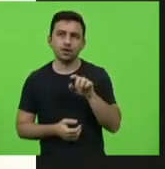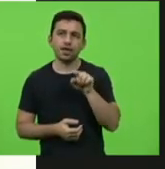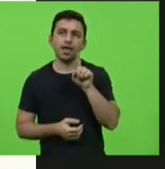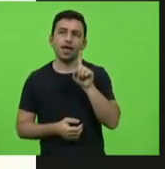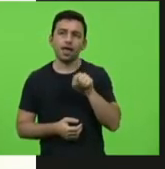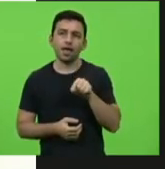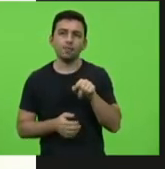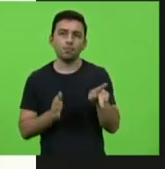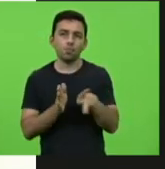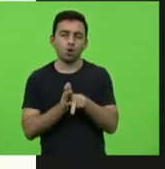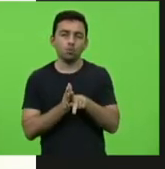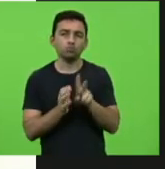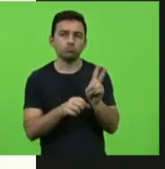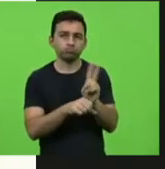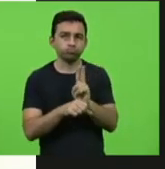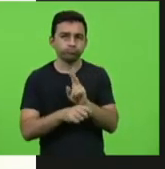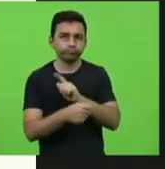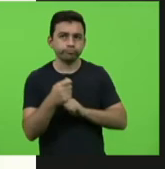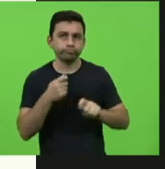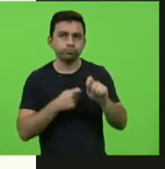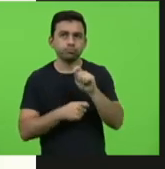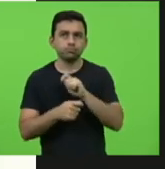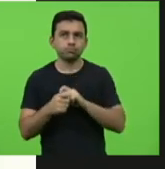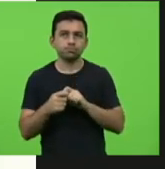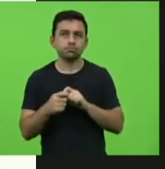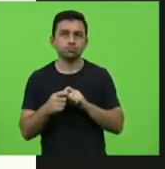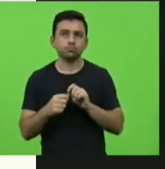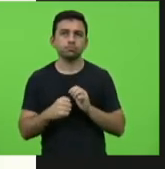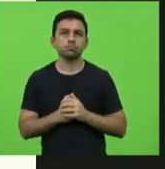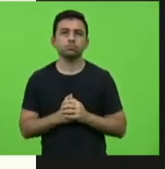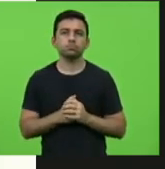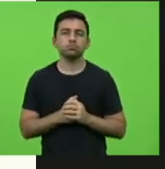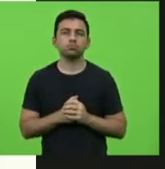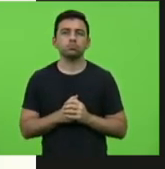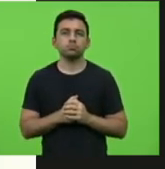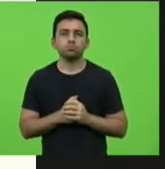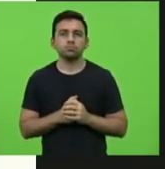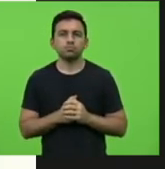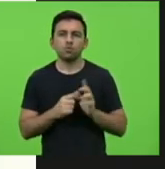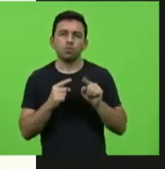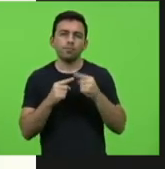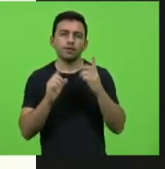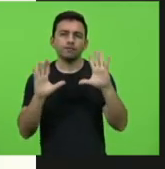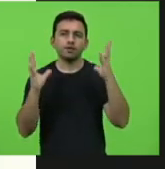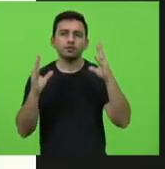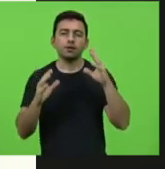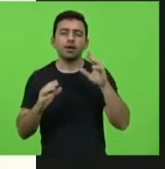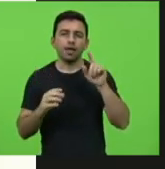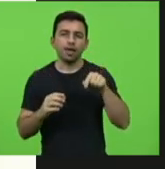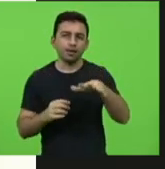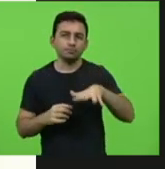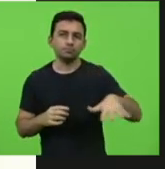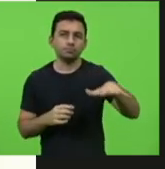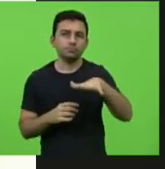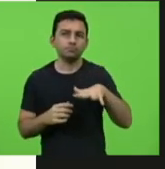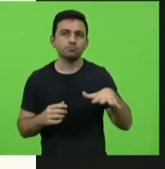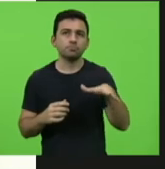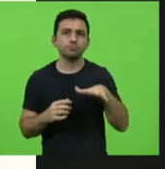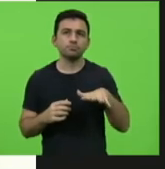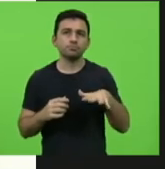centro de perigo, centro de eventos não, não é centro de eventos, mas a arena de eventos ali